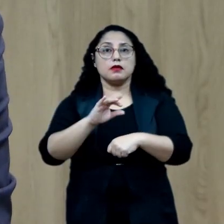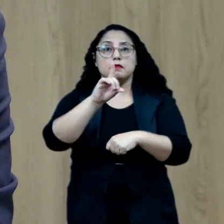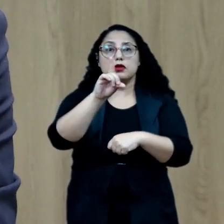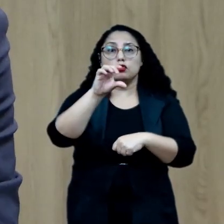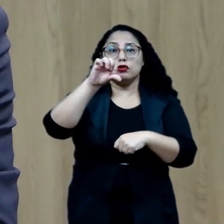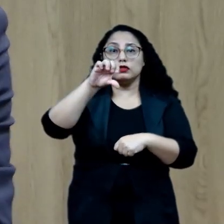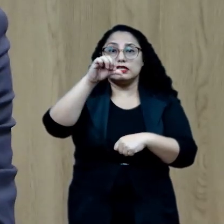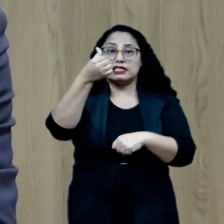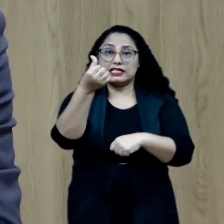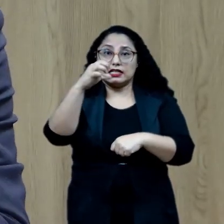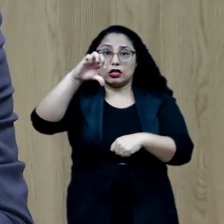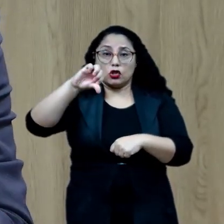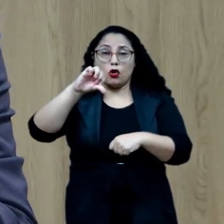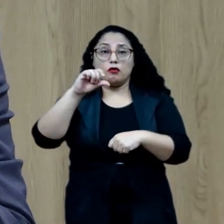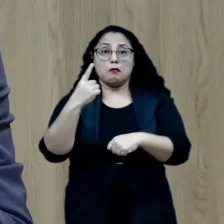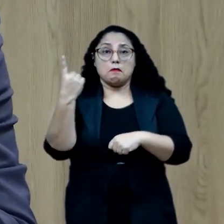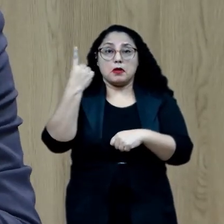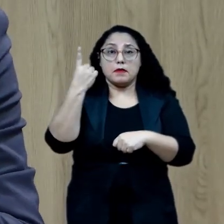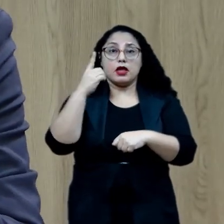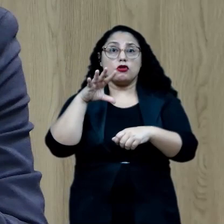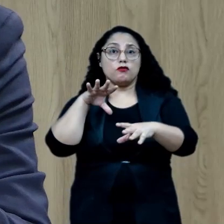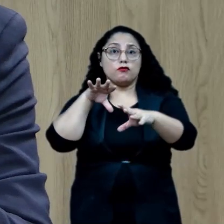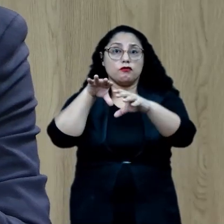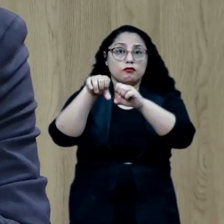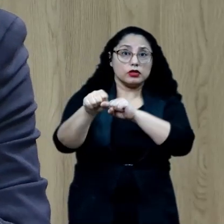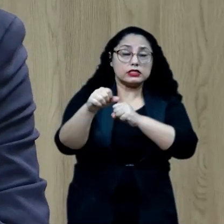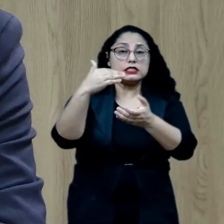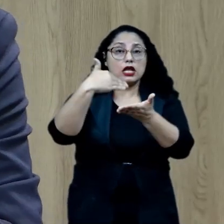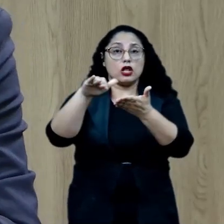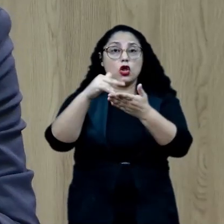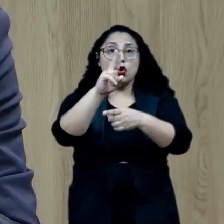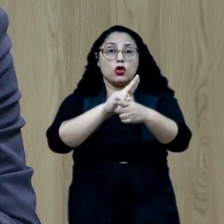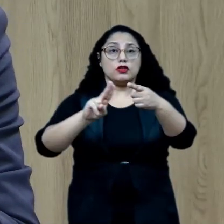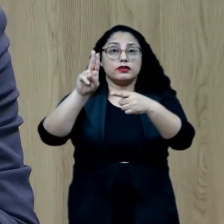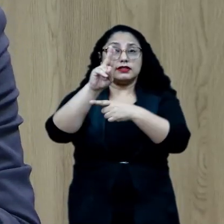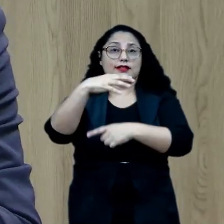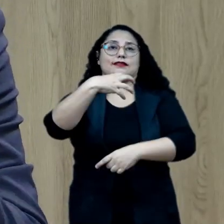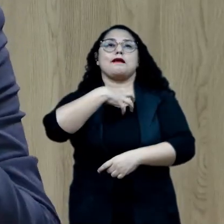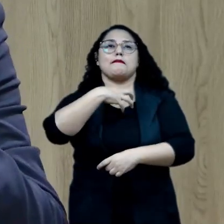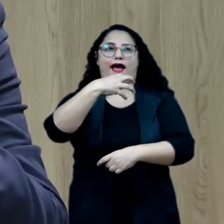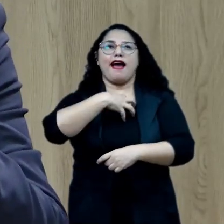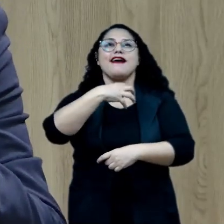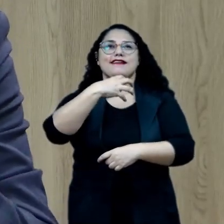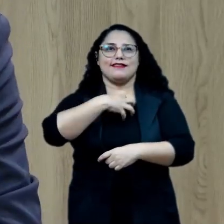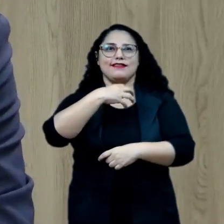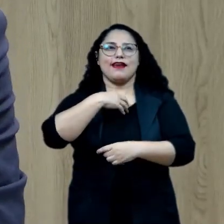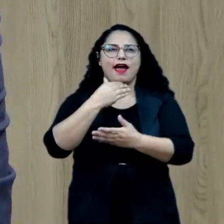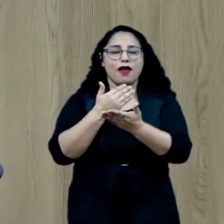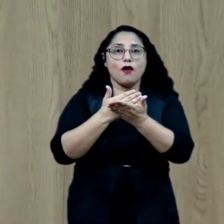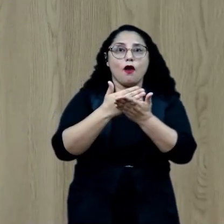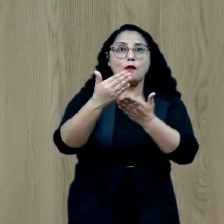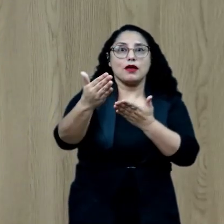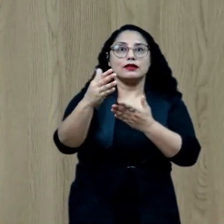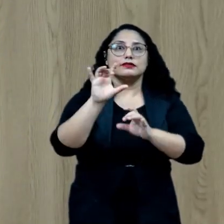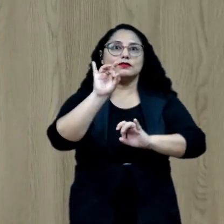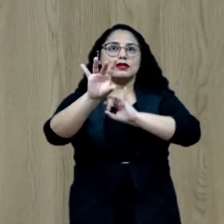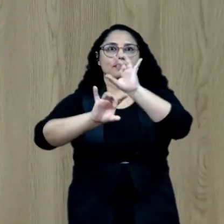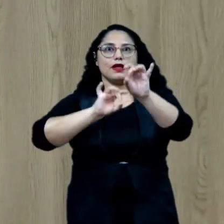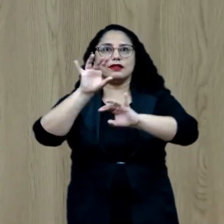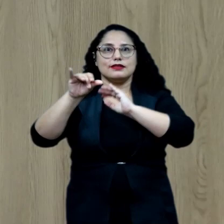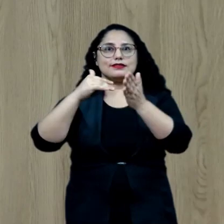1969, nós vamos ter o primeiro curso de graduação em secretariado pela Universidade Federal da Bahia. E aí a gente começa uma